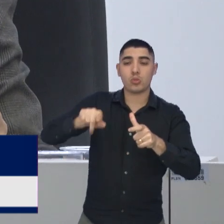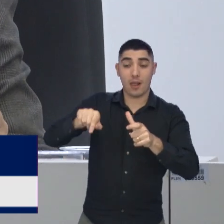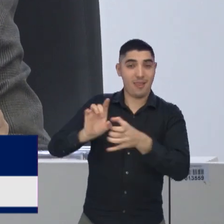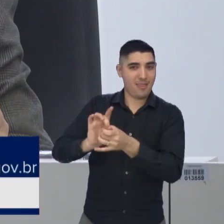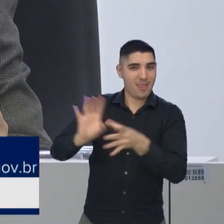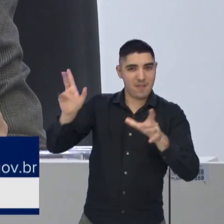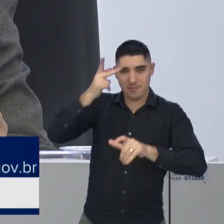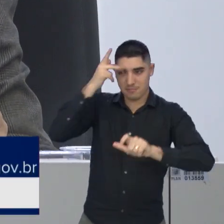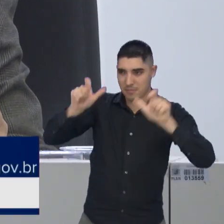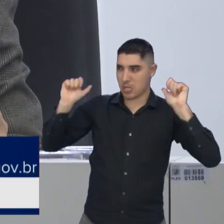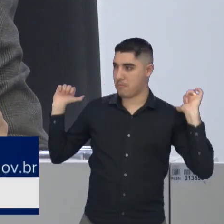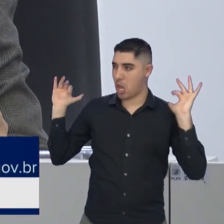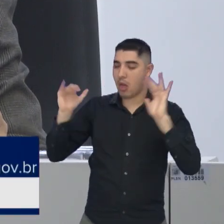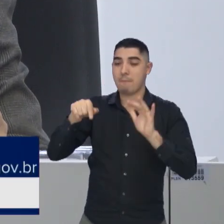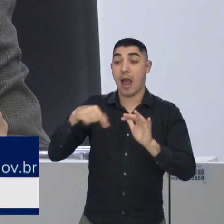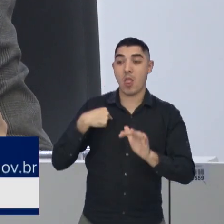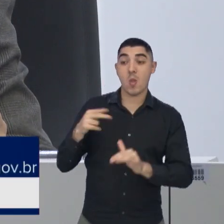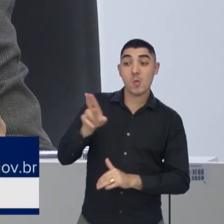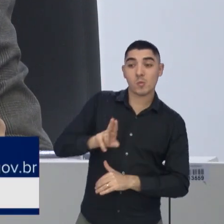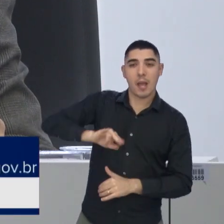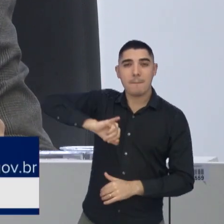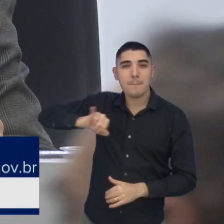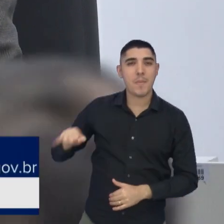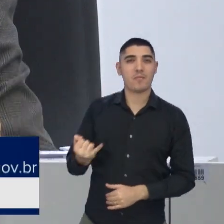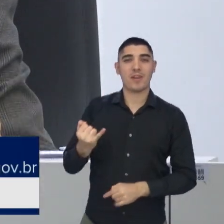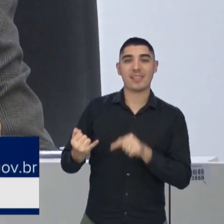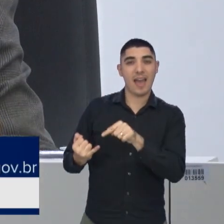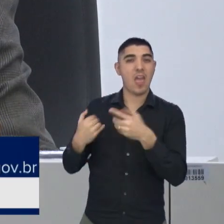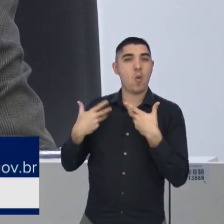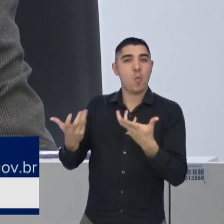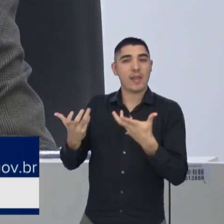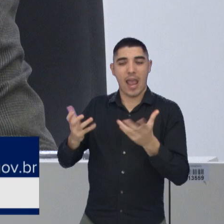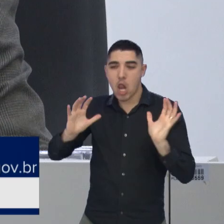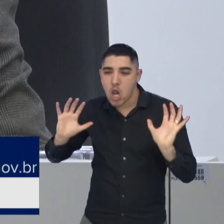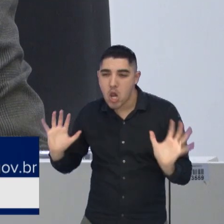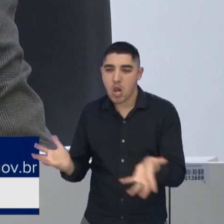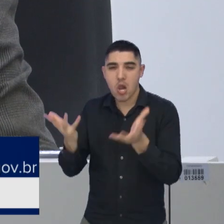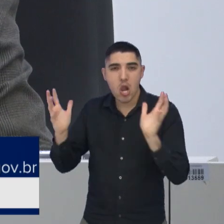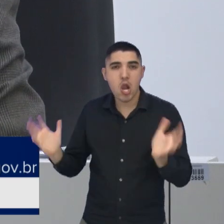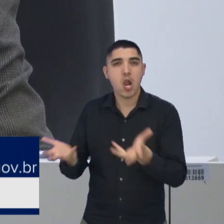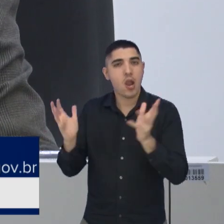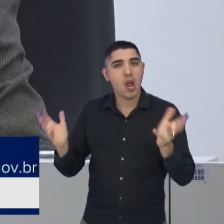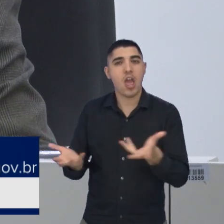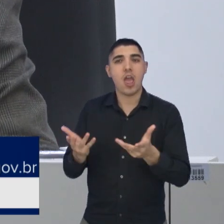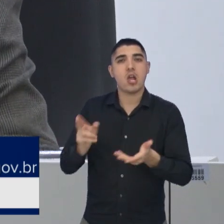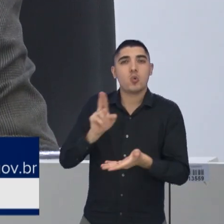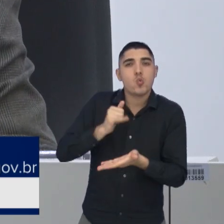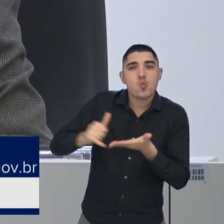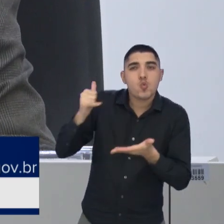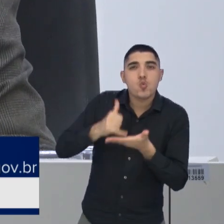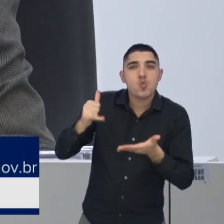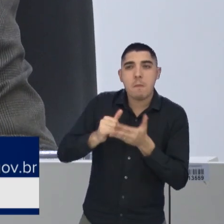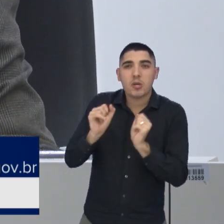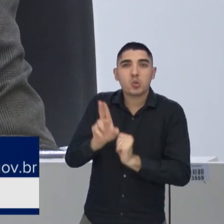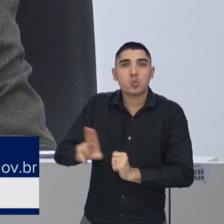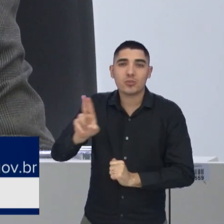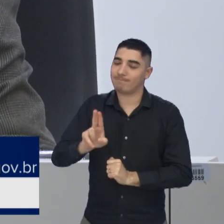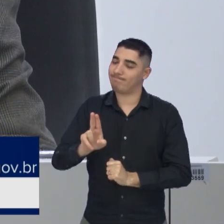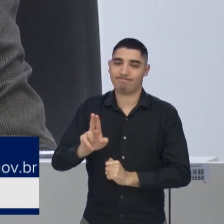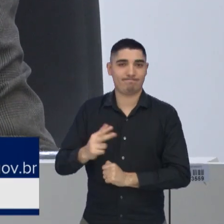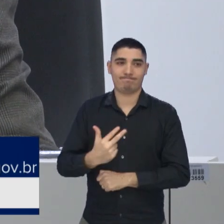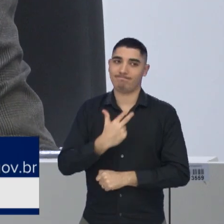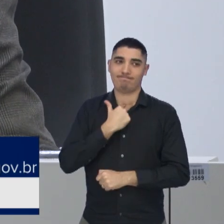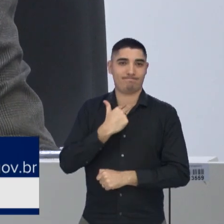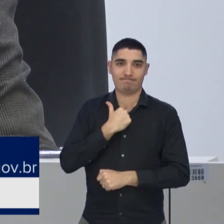públicas para realização de atos de incentivo ao uso indevido de drogas, nos termos da Lei